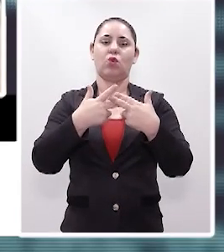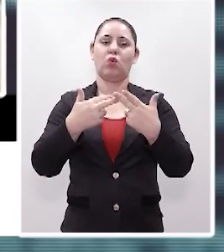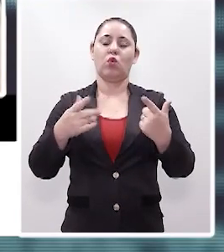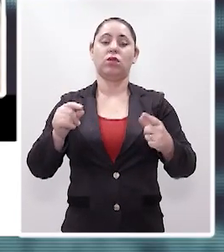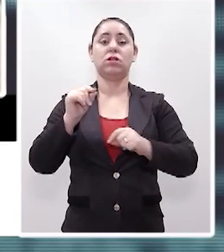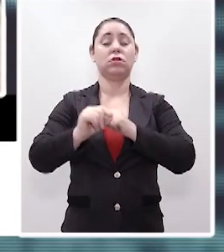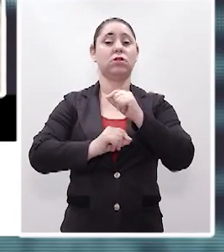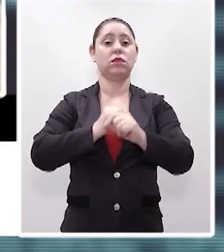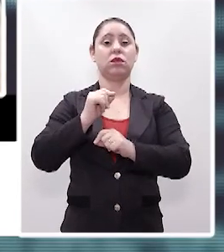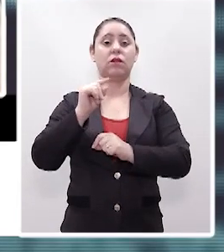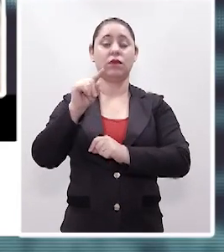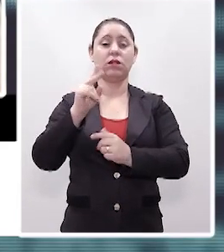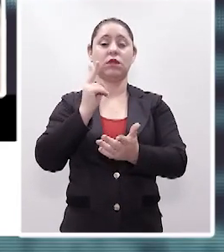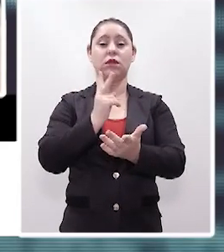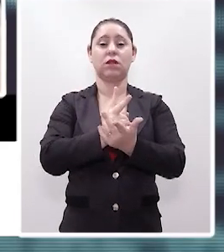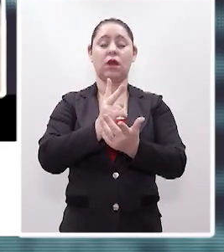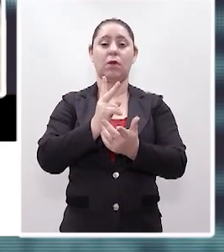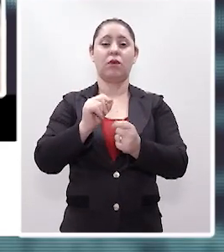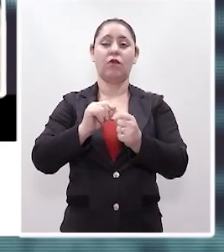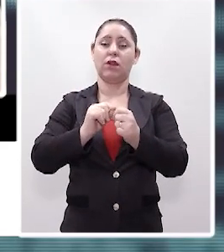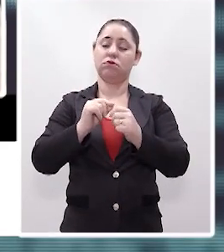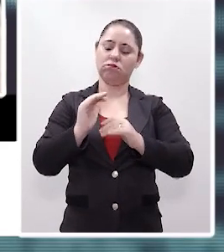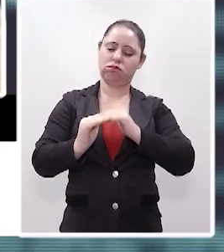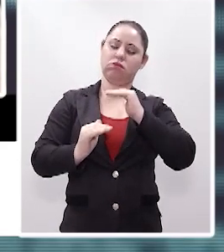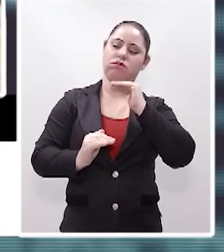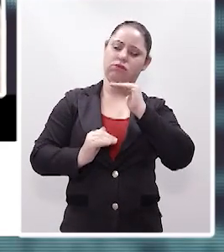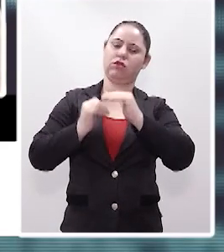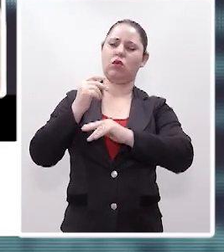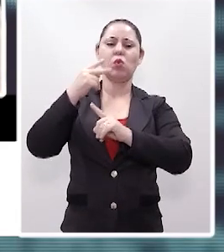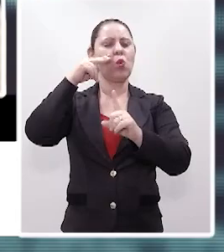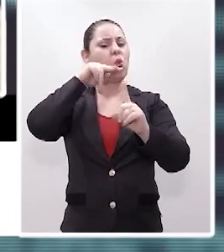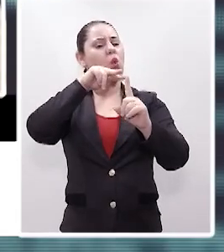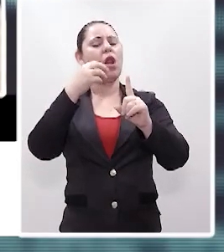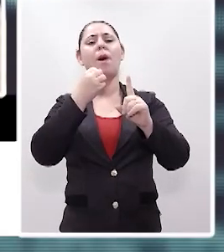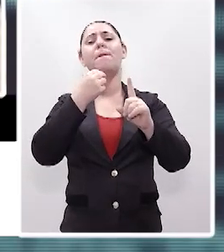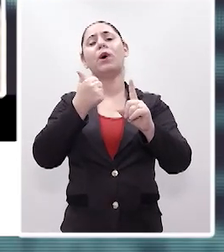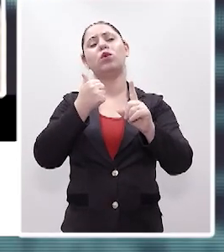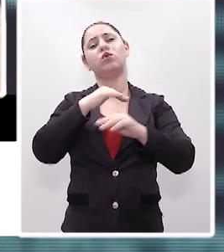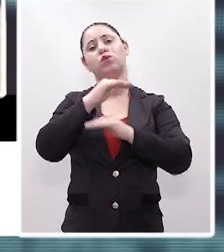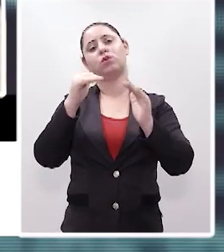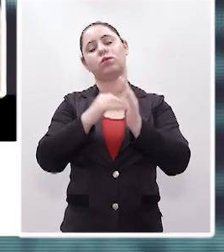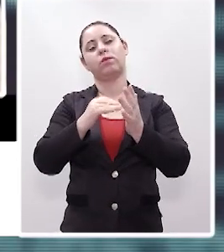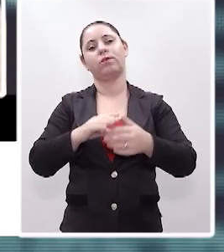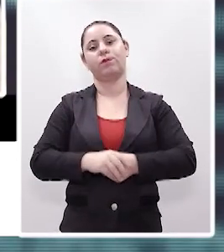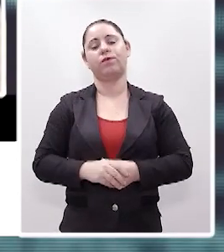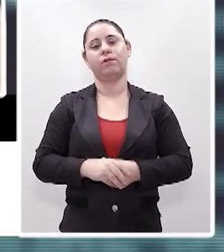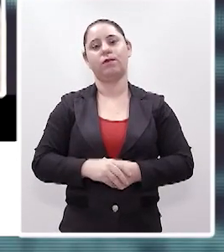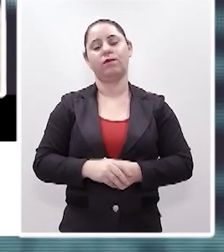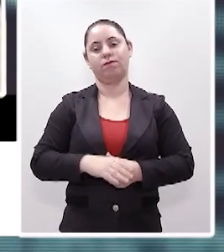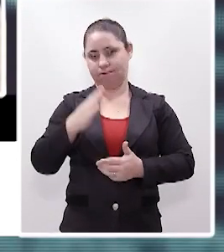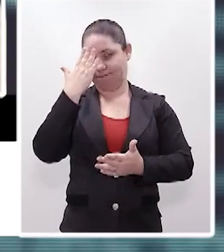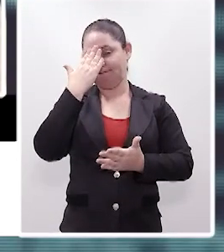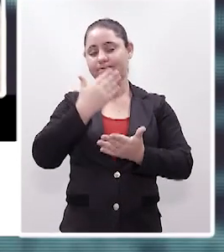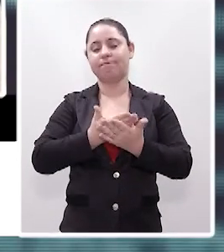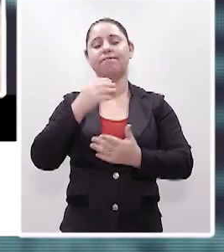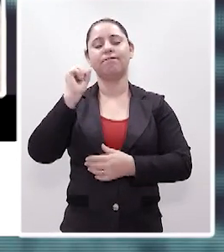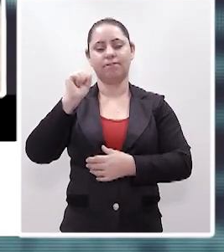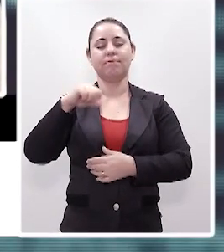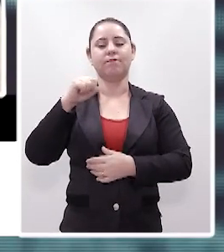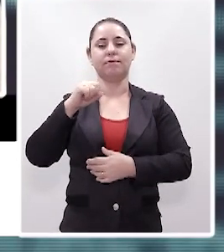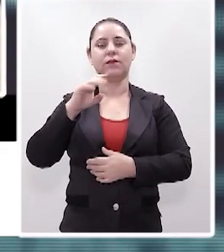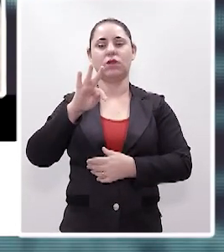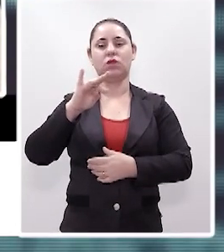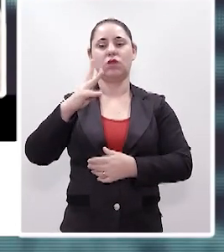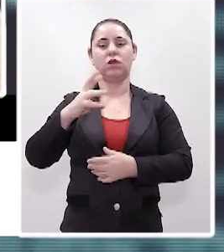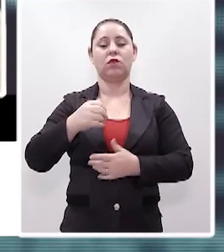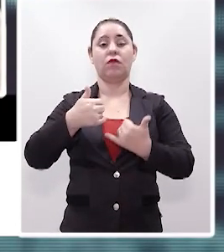que vêm, que você sempre amadurecer, tem que olhar, né? Olhar o lado bom disso tudo. Então, né, acredito sim, Tiago,